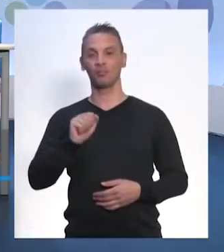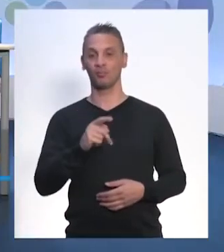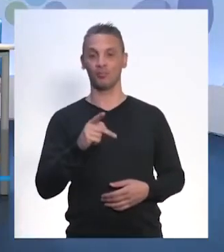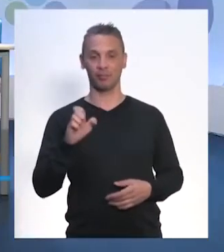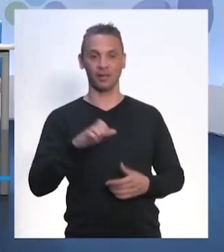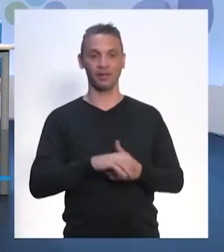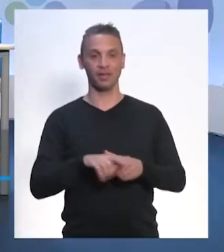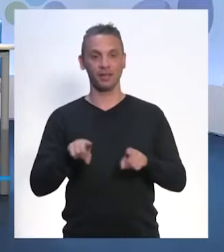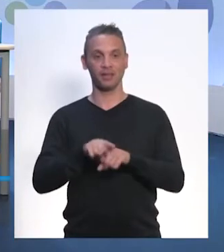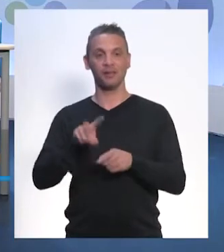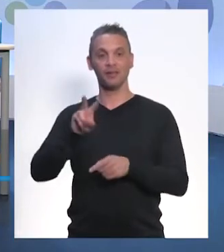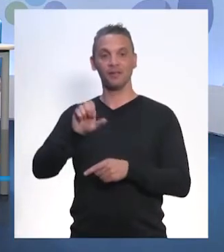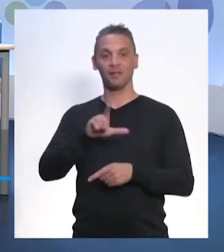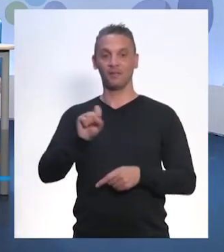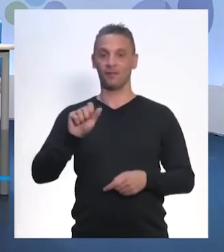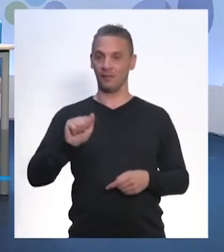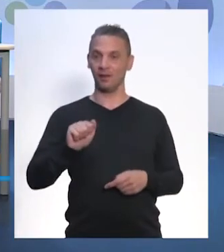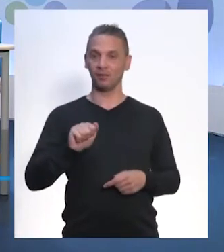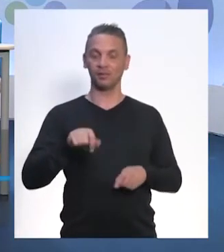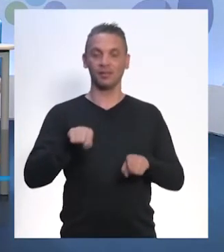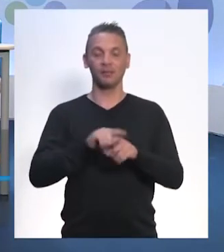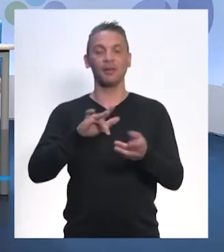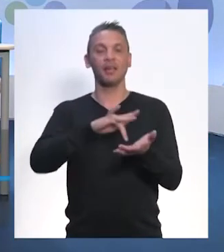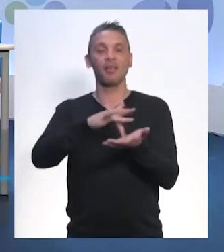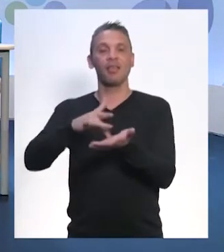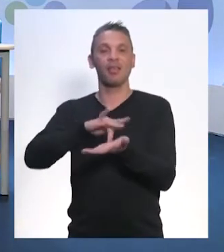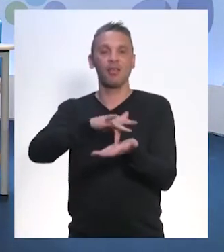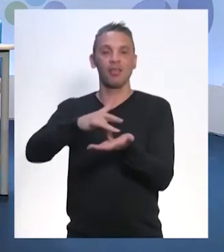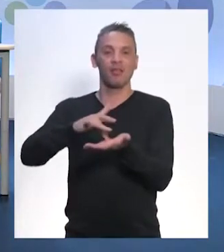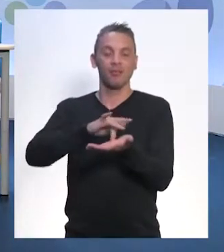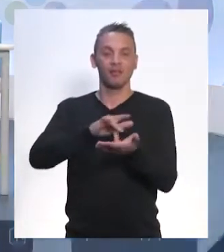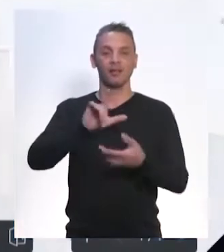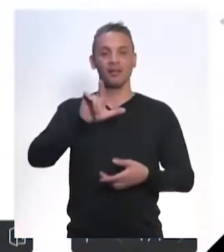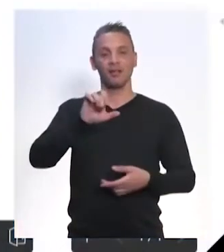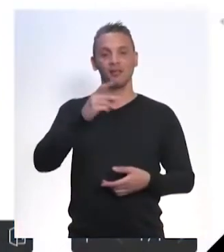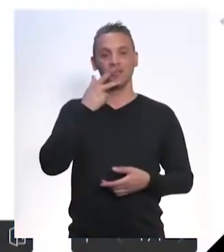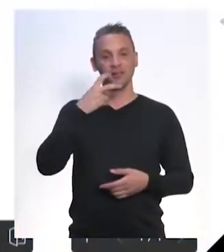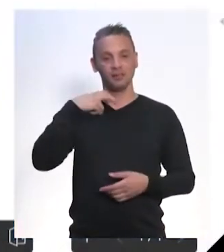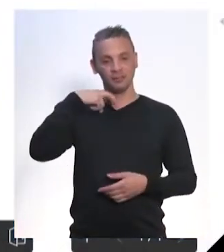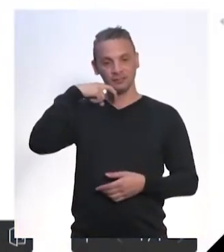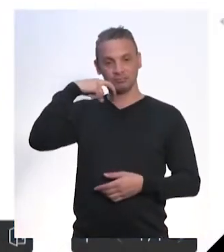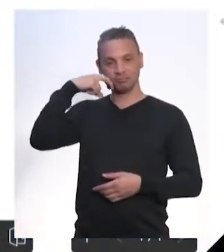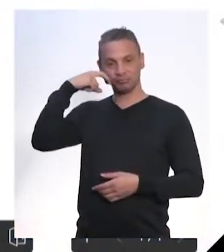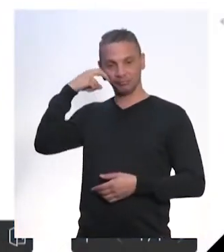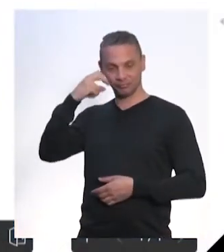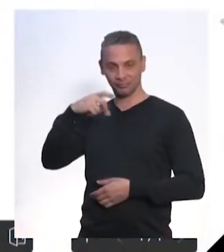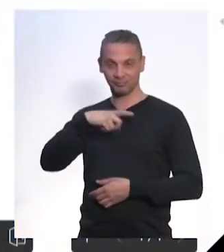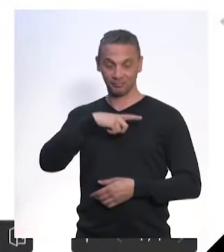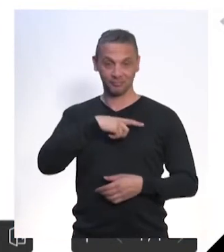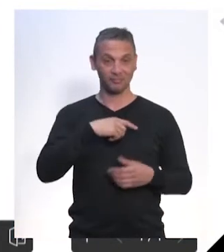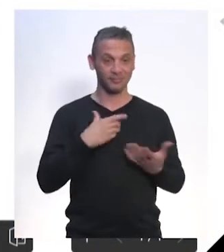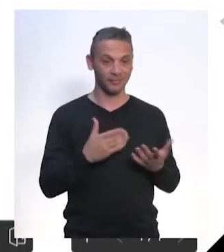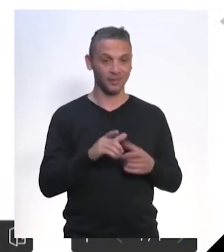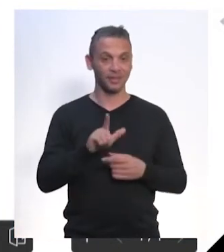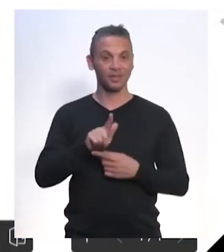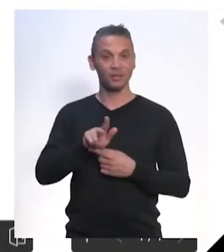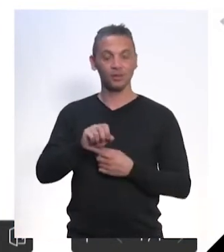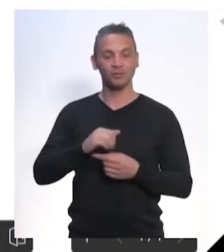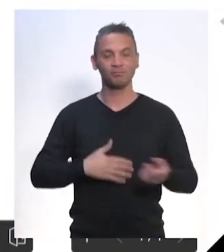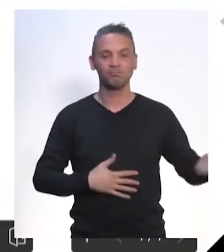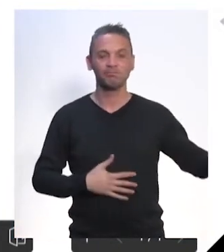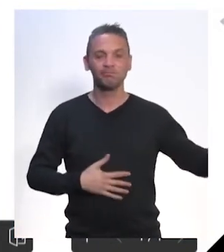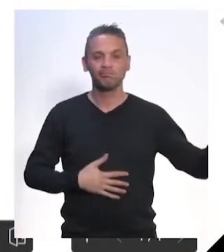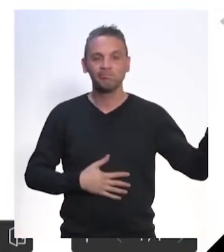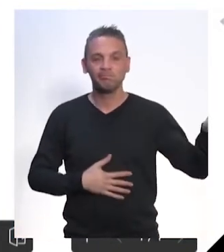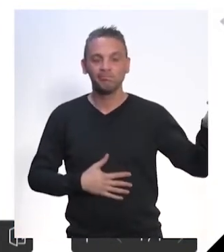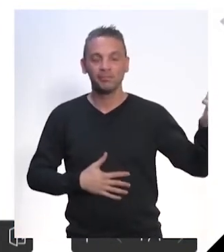de valsa. A Bruna, balé. O Leonardo comentou que tem vergonha, professora. O Gustavo, forró. E tem